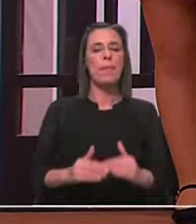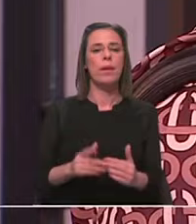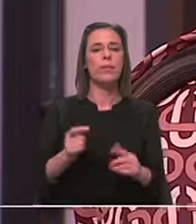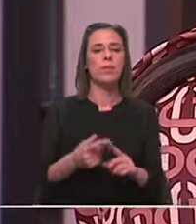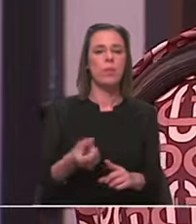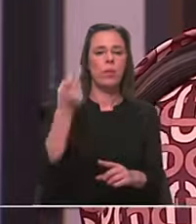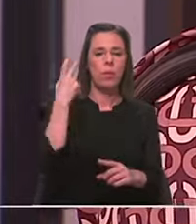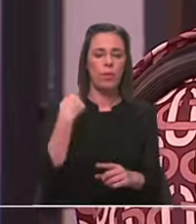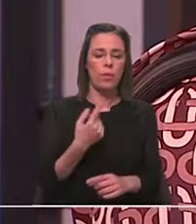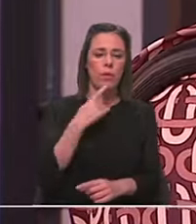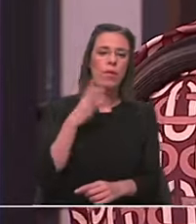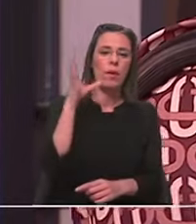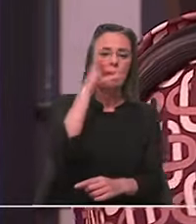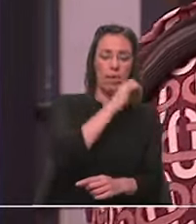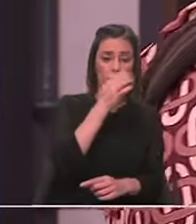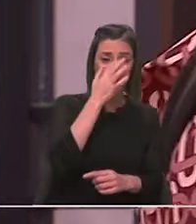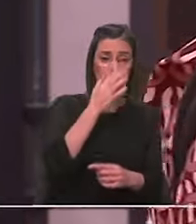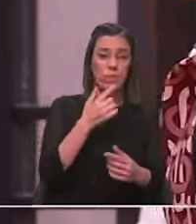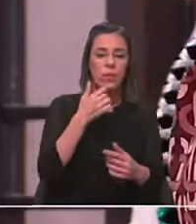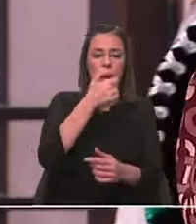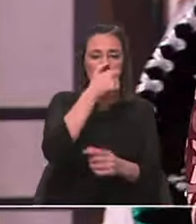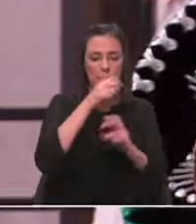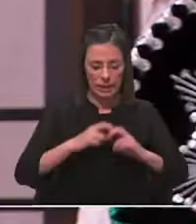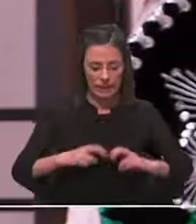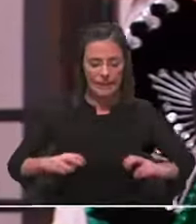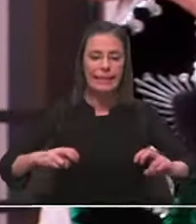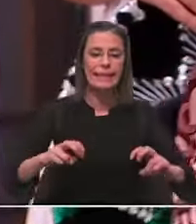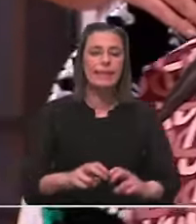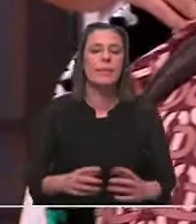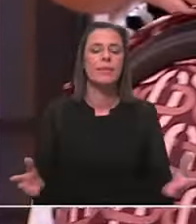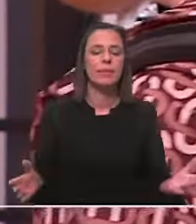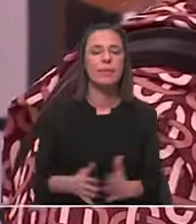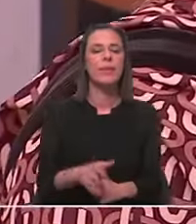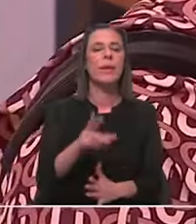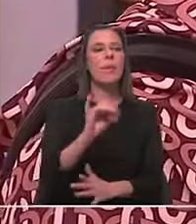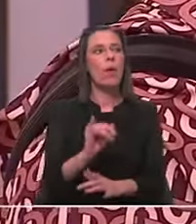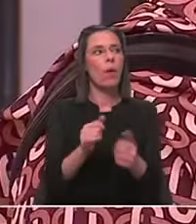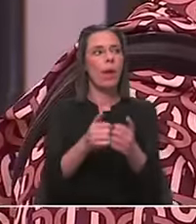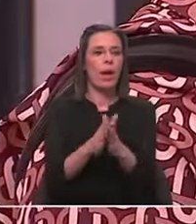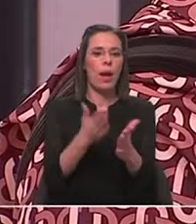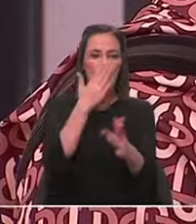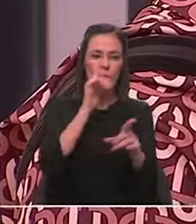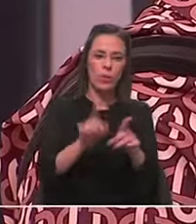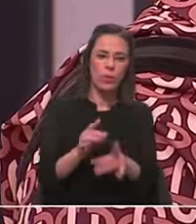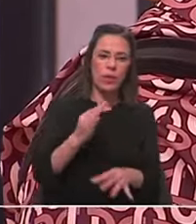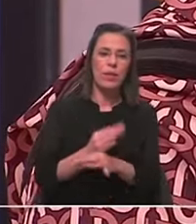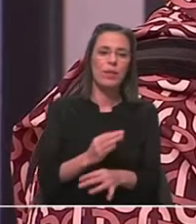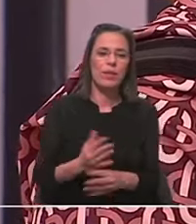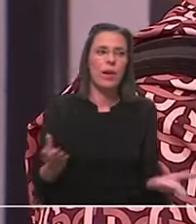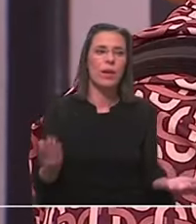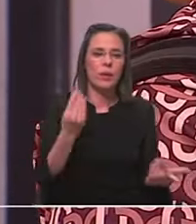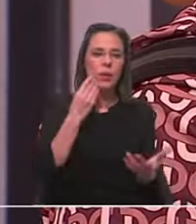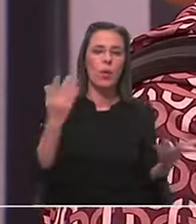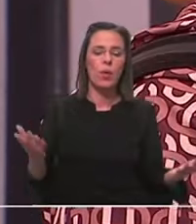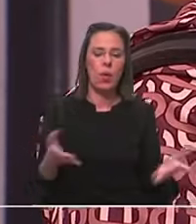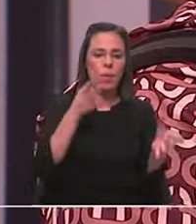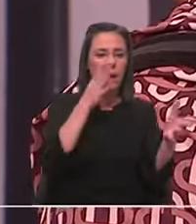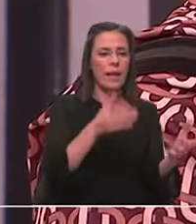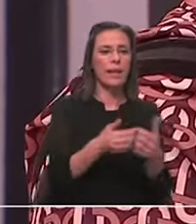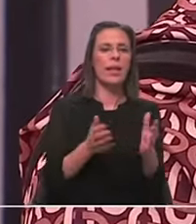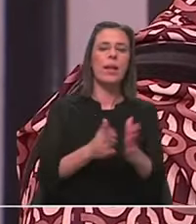para o ano passado eu abusei um bocadinho. Mas é giro. Estávamos muito apertadinhos, muito apertadinhos. Oh, Ruizinho, mas é pior que uma festa de aniversário, depois como é que consegues dar atenção a toda a